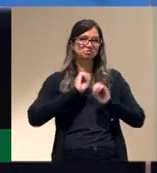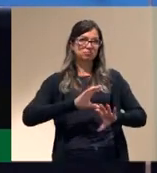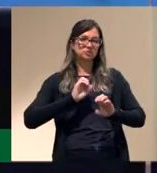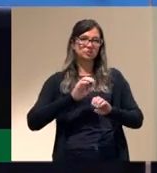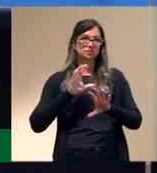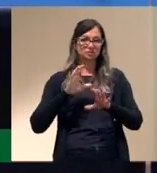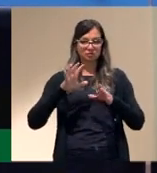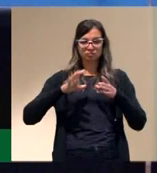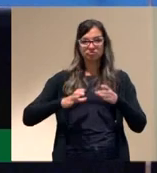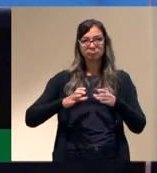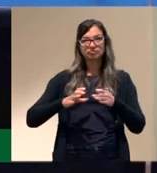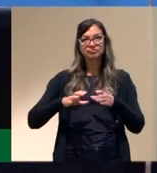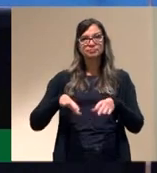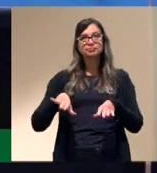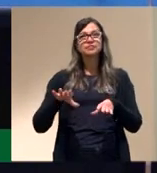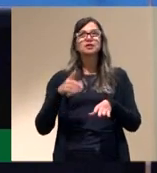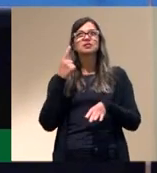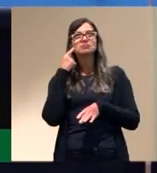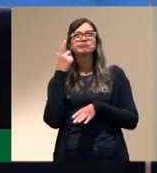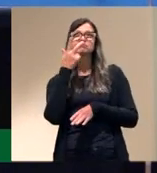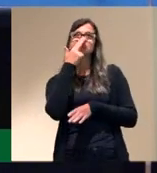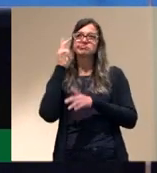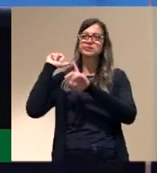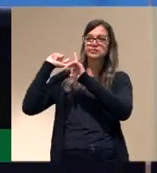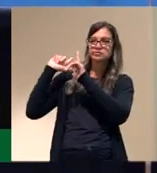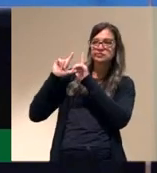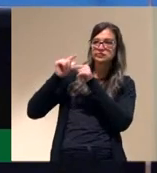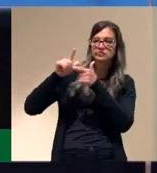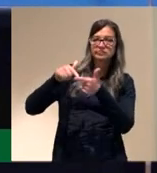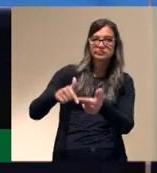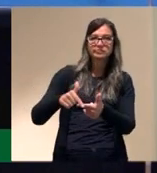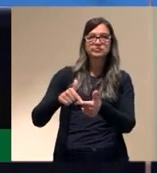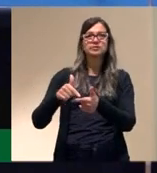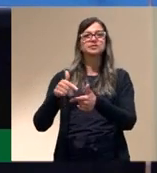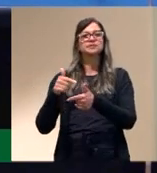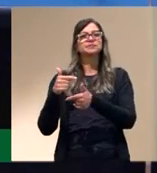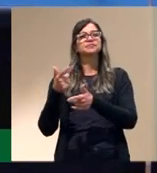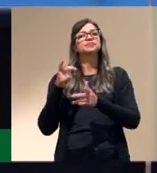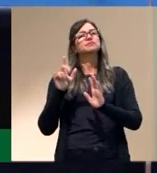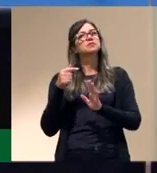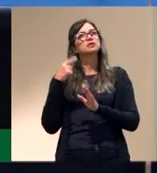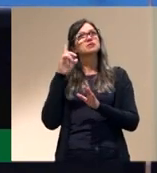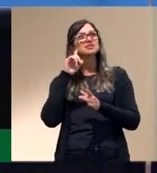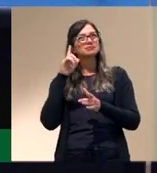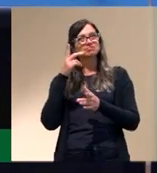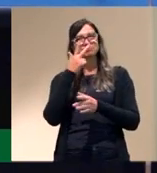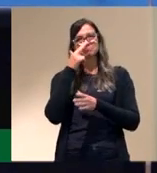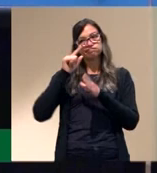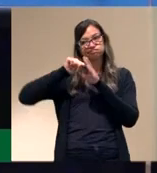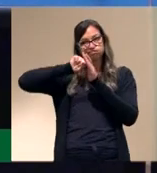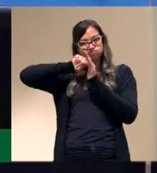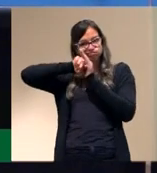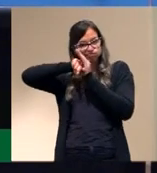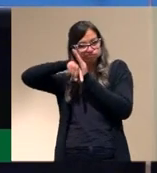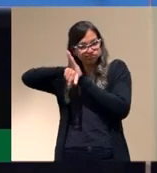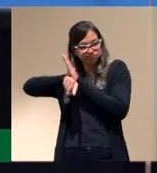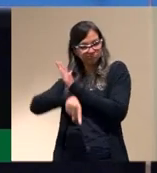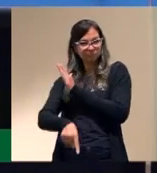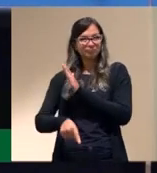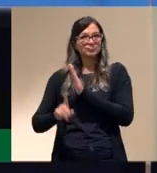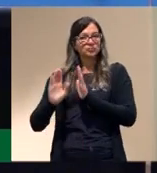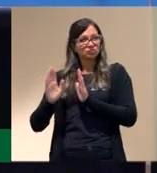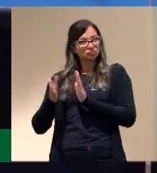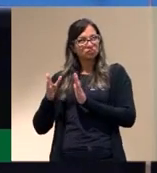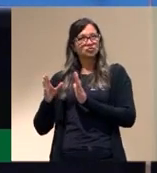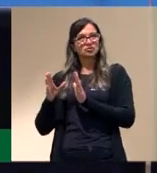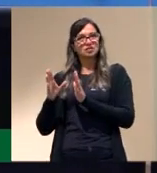É aquilo que é mais tradicional. É aquilo que está mais enraizado, é aquilo que está há mais tempo em vigor, é